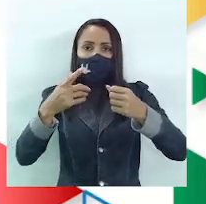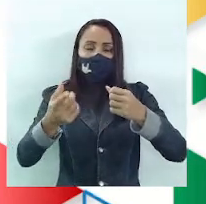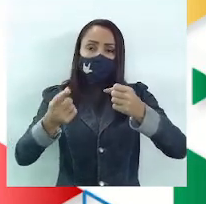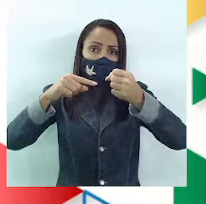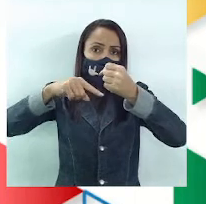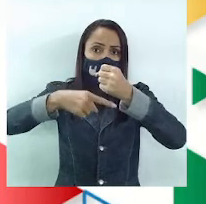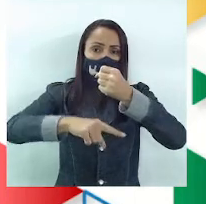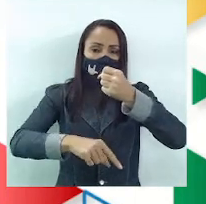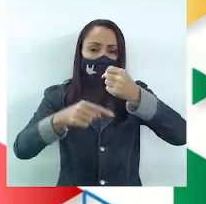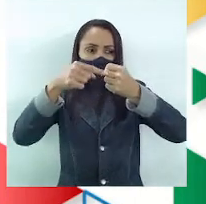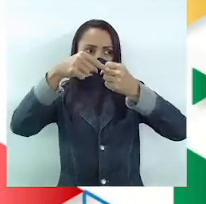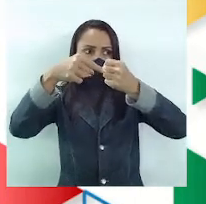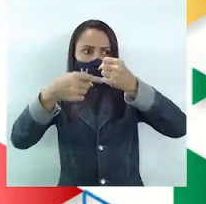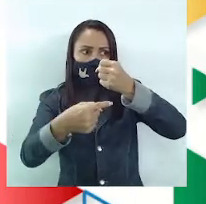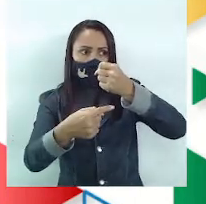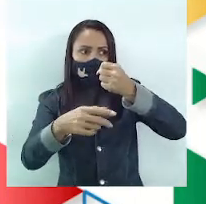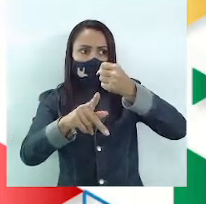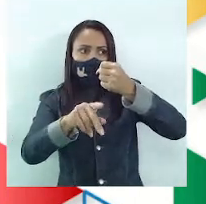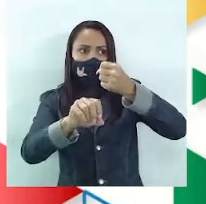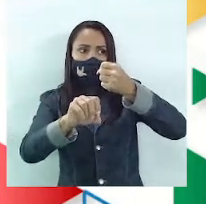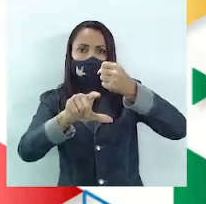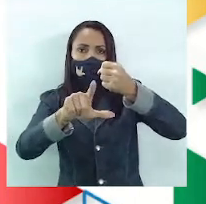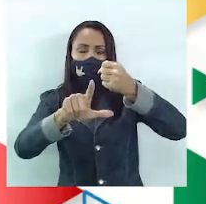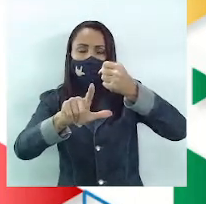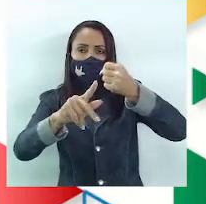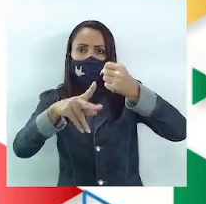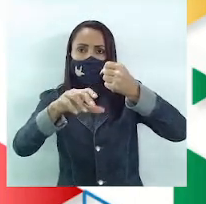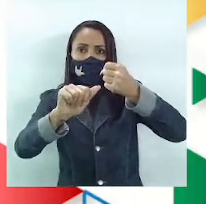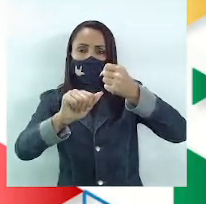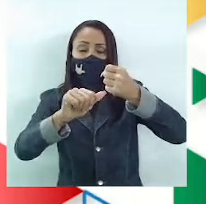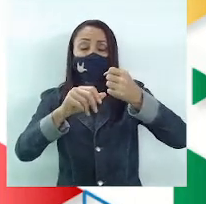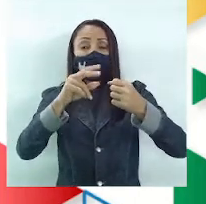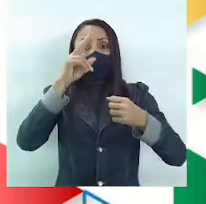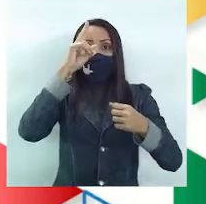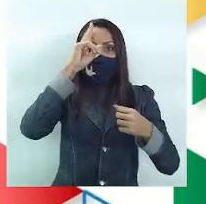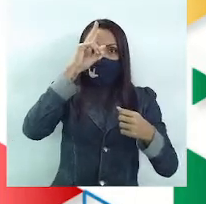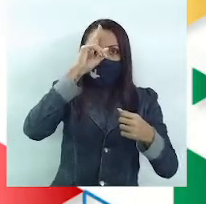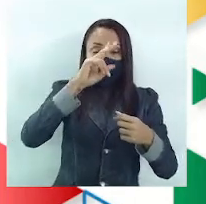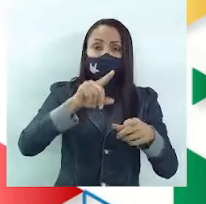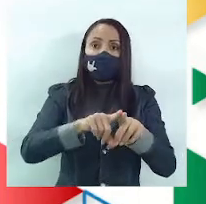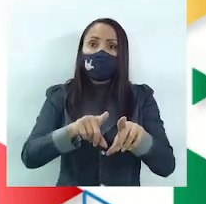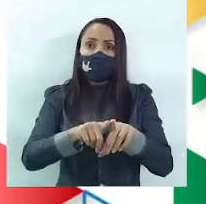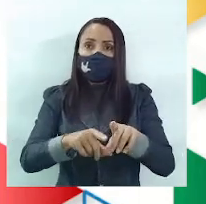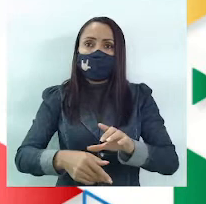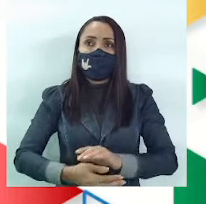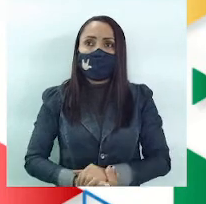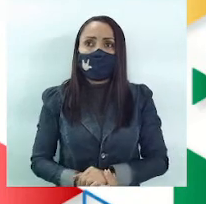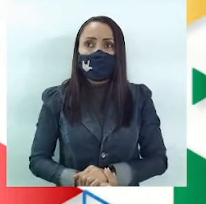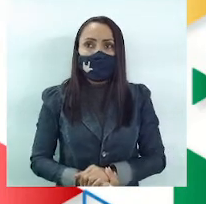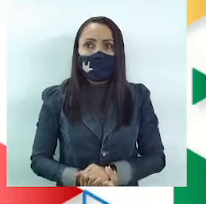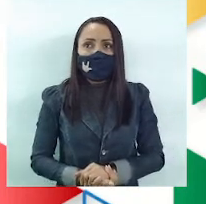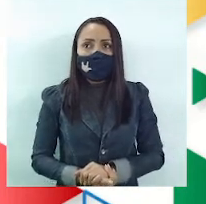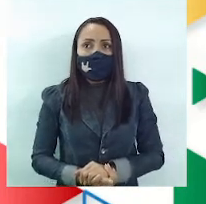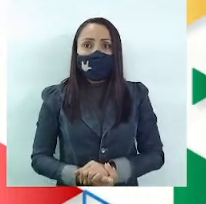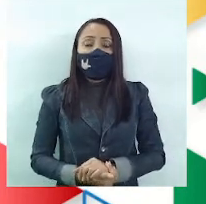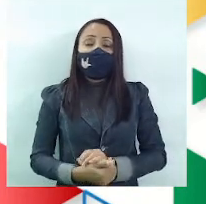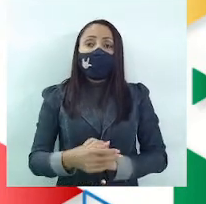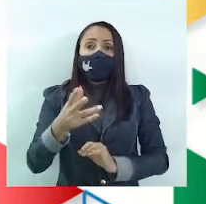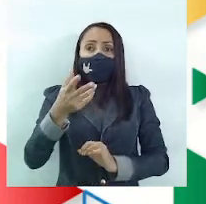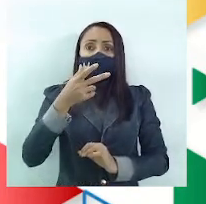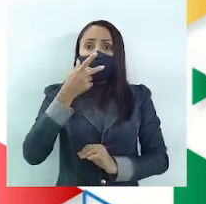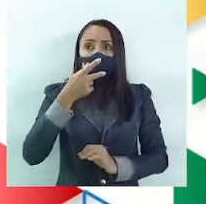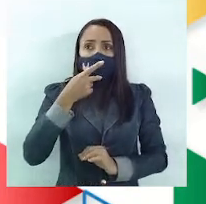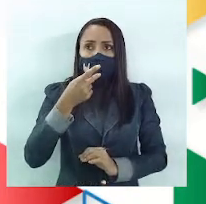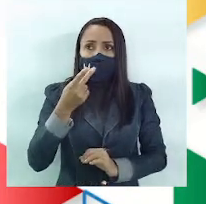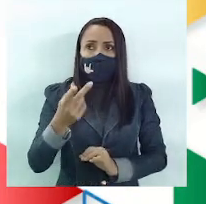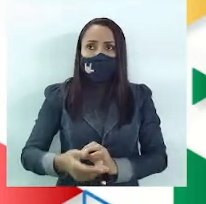profundamente, temos a polpa. E lembrar também que... Inervada, que ela é bem inervada. Não lembrar, como o senhor falou bem,